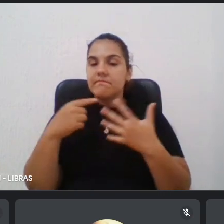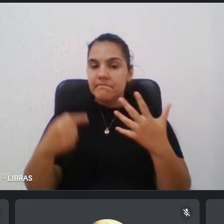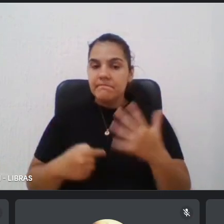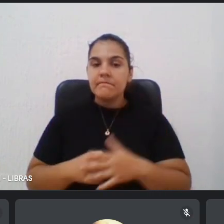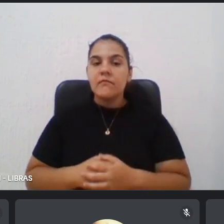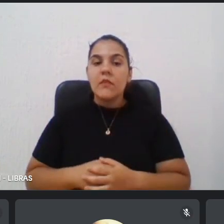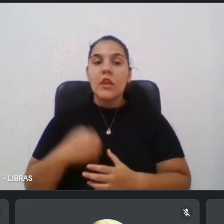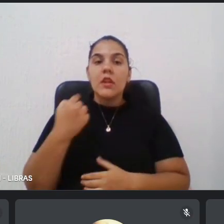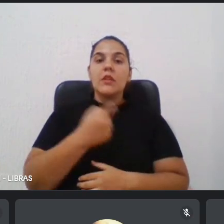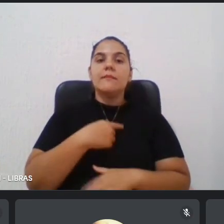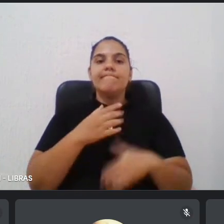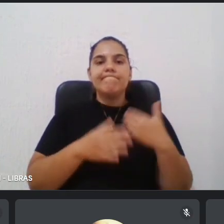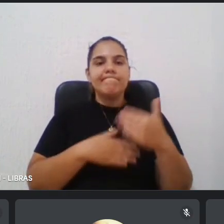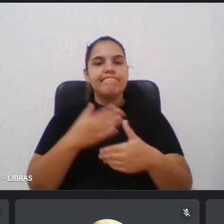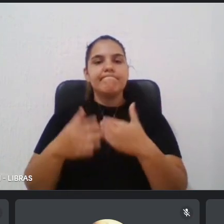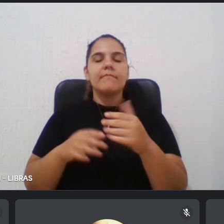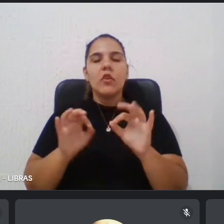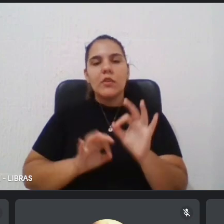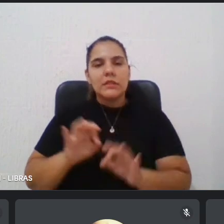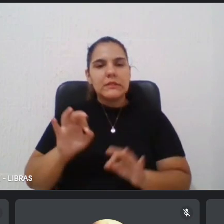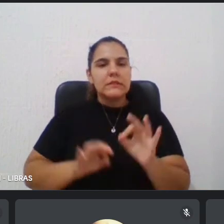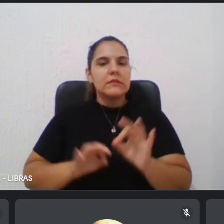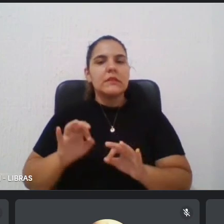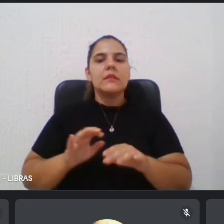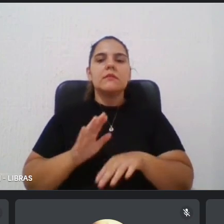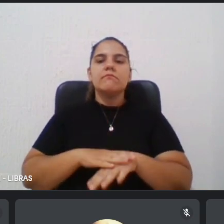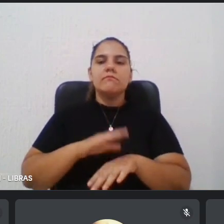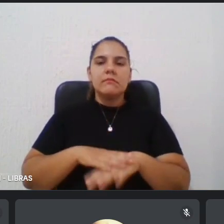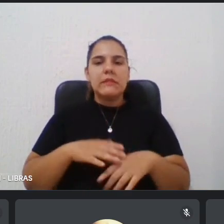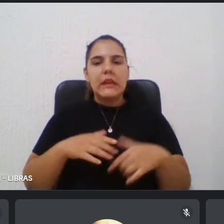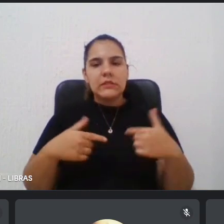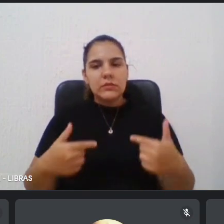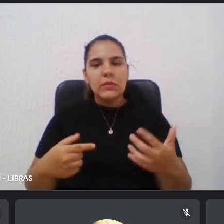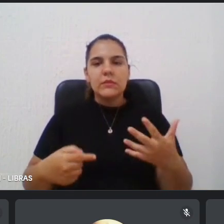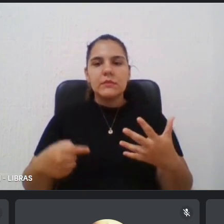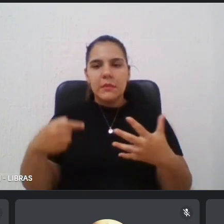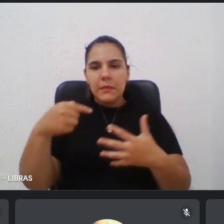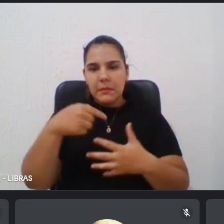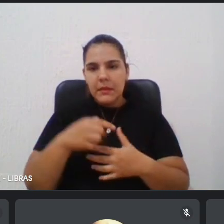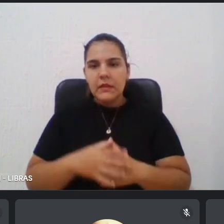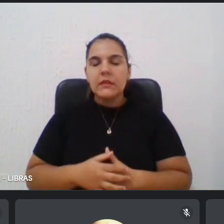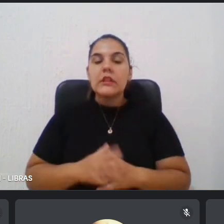A gente, durante a pandemia, fez alguns ciclos de debates, né?